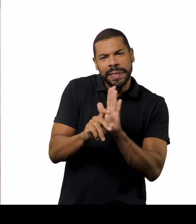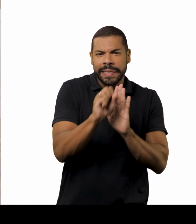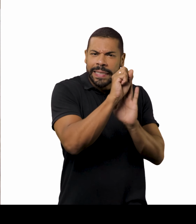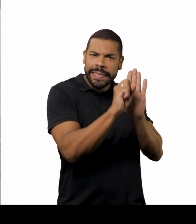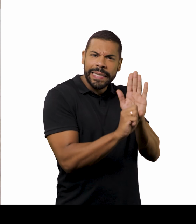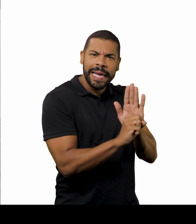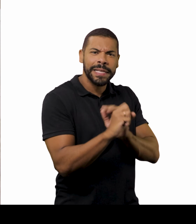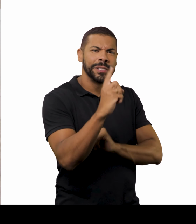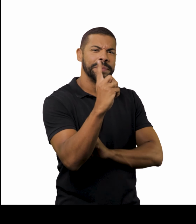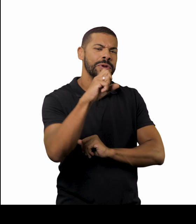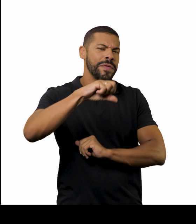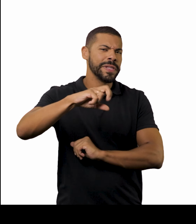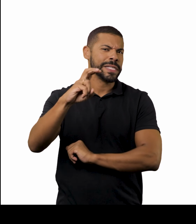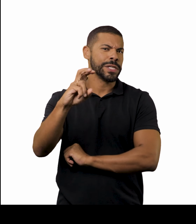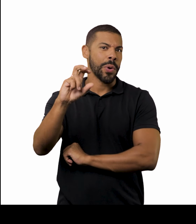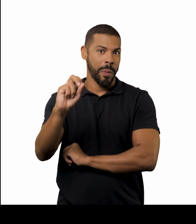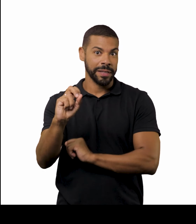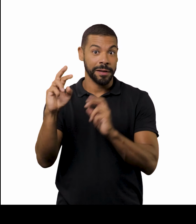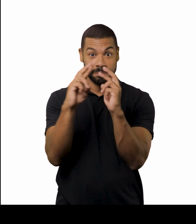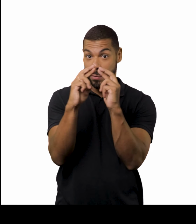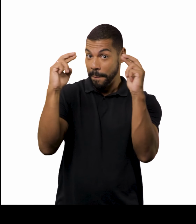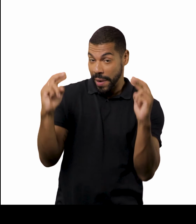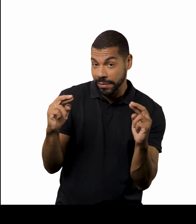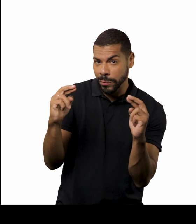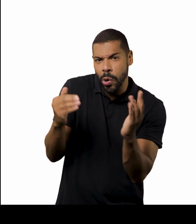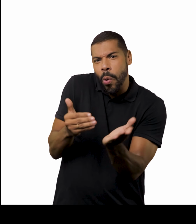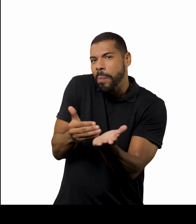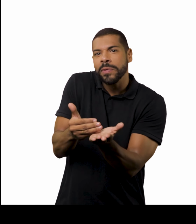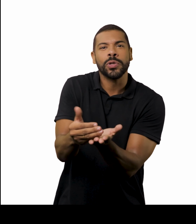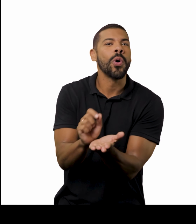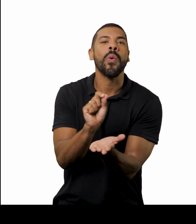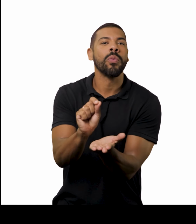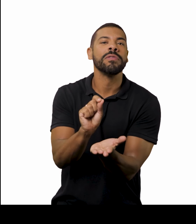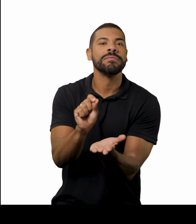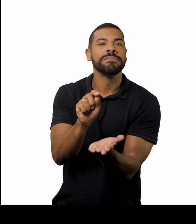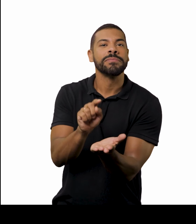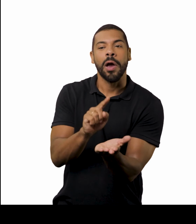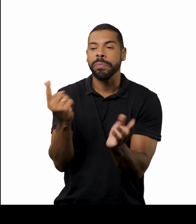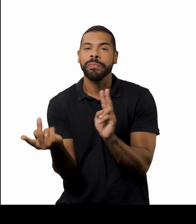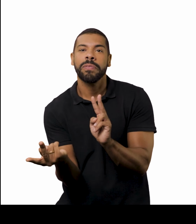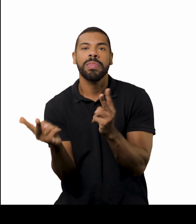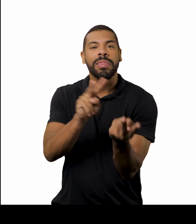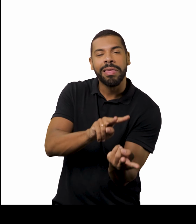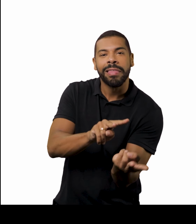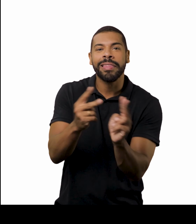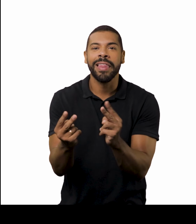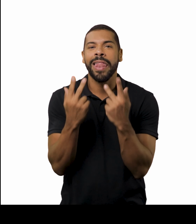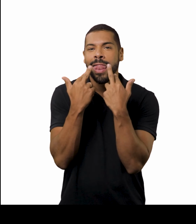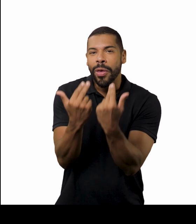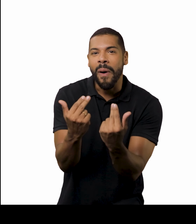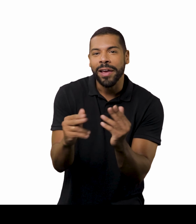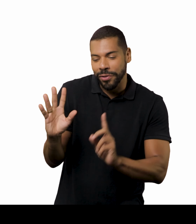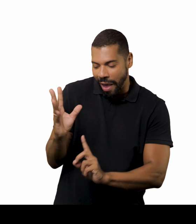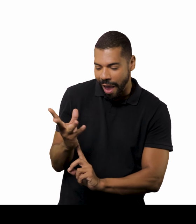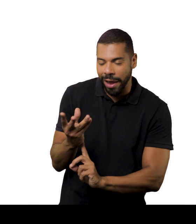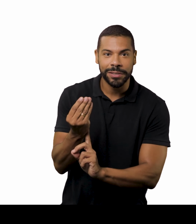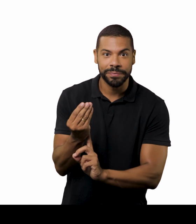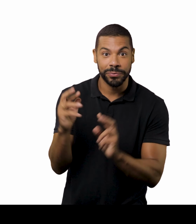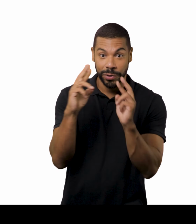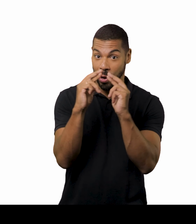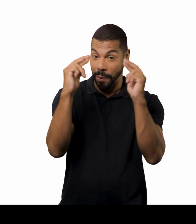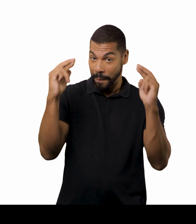a década de 50. E o MASP é pioneiro nessa interlocução entre essas duas linguagens artísticas, né? Então você